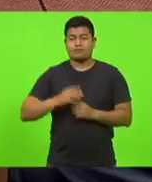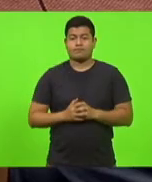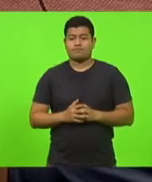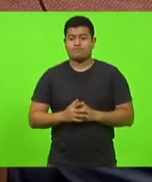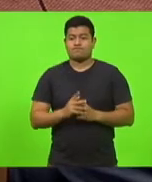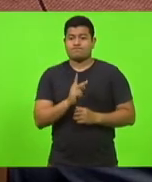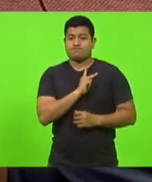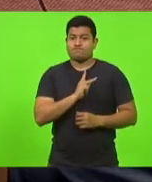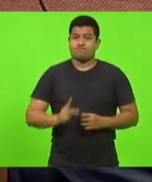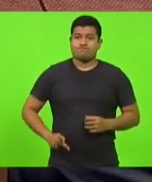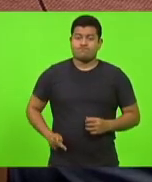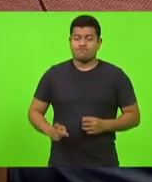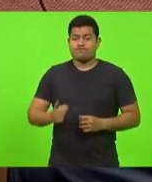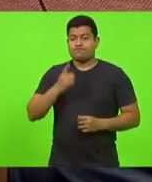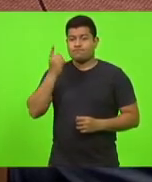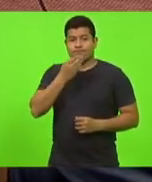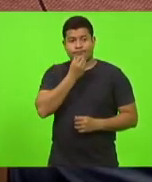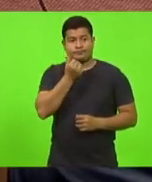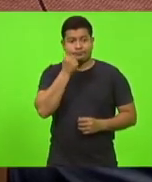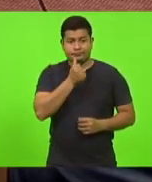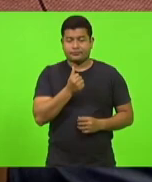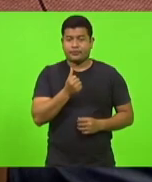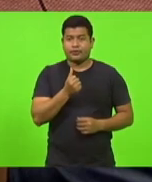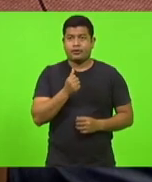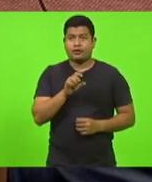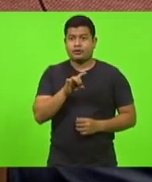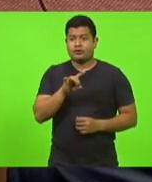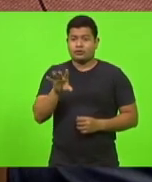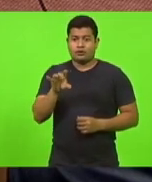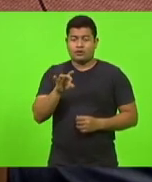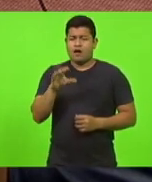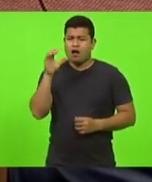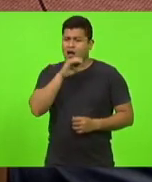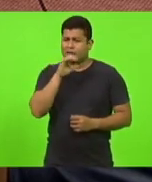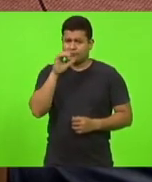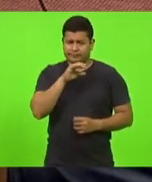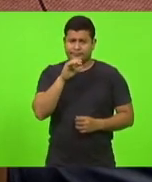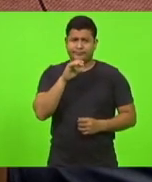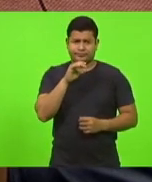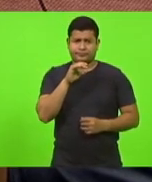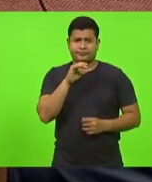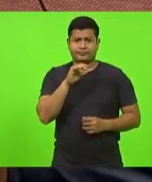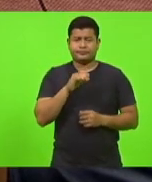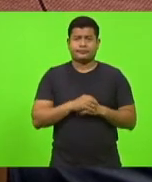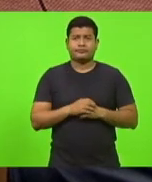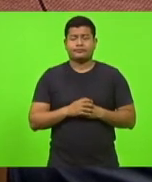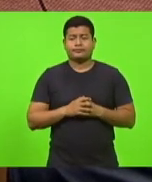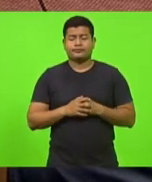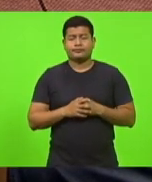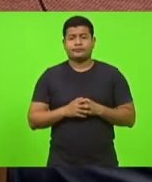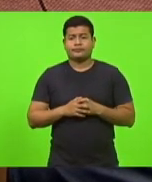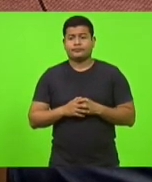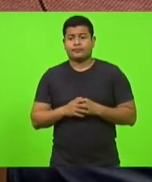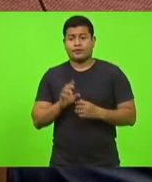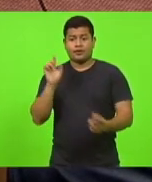senhores deputados, senhoras deputadas, só para ser bem rápido e